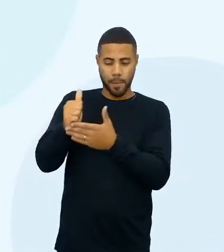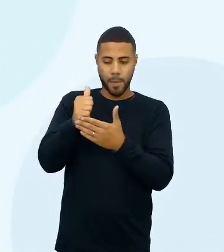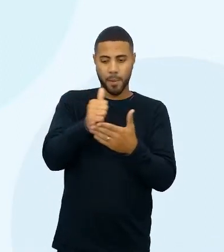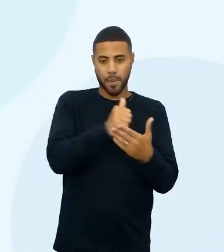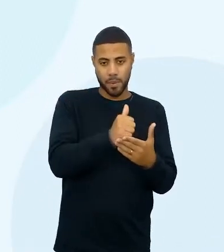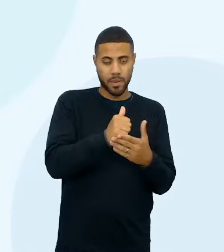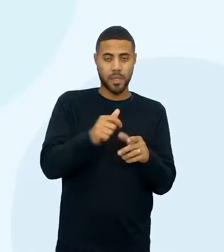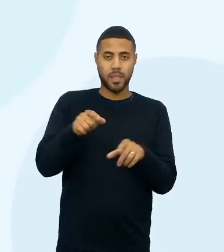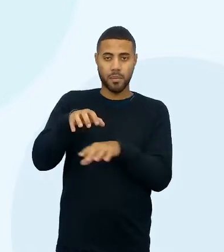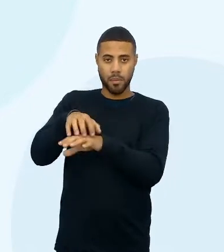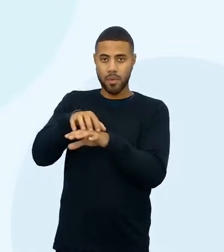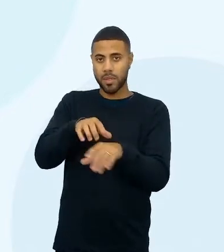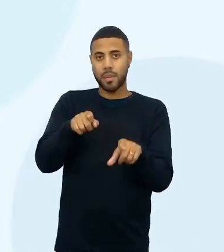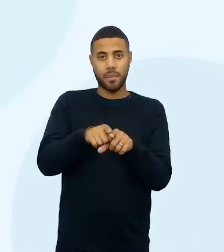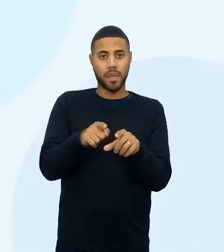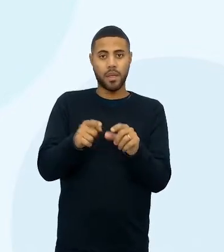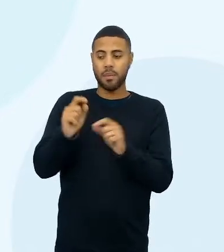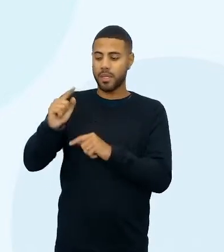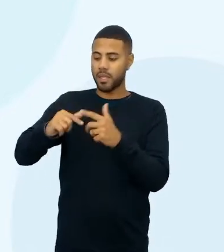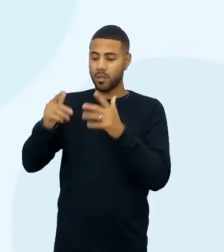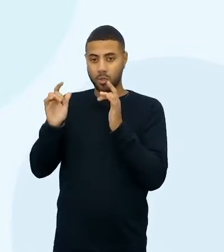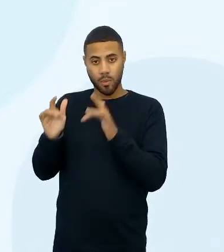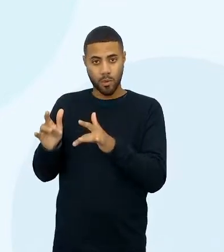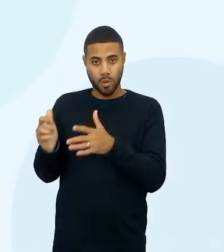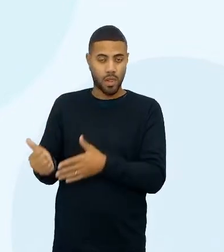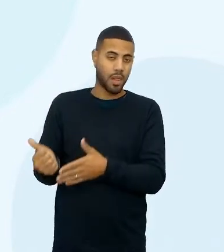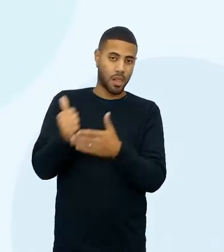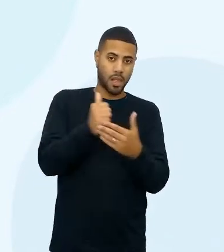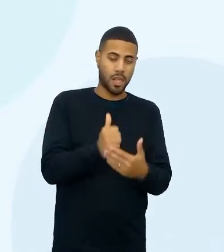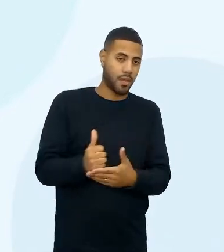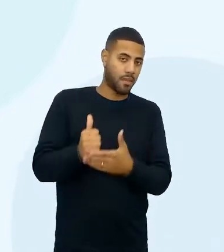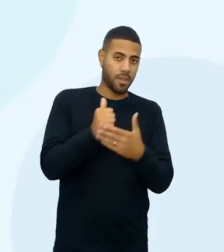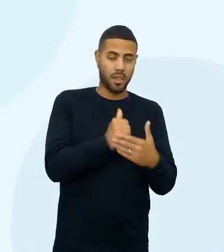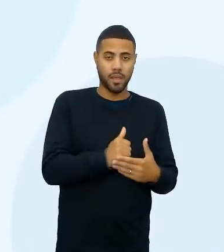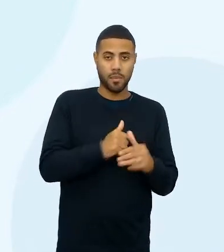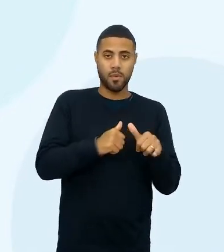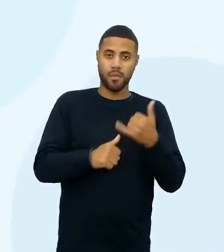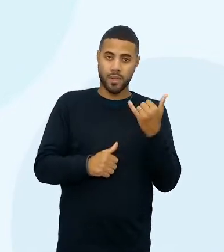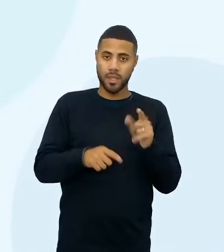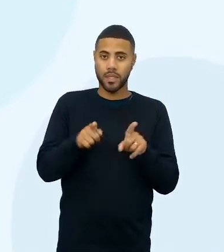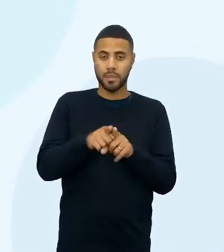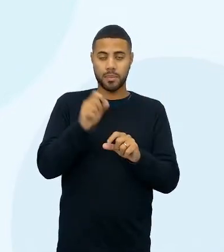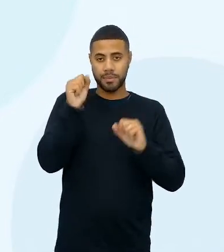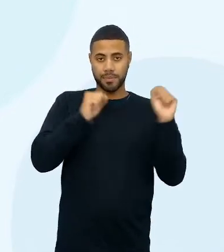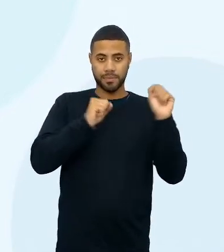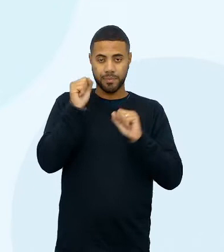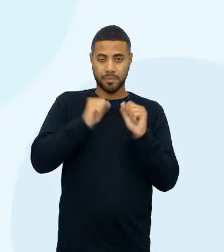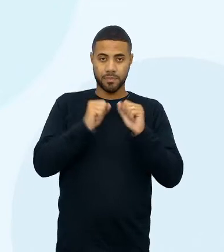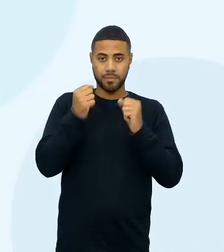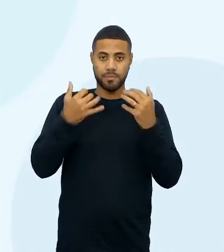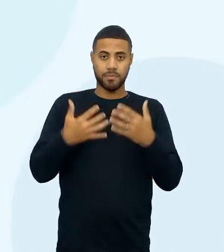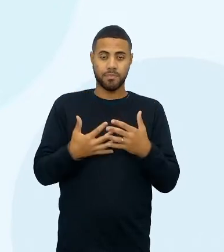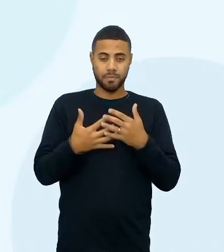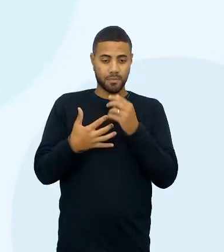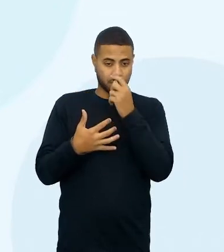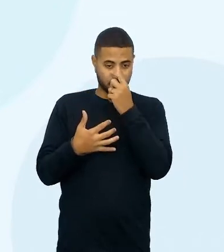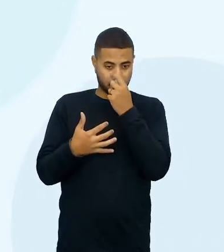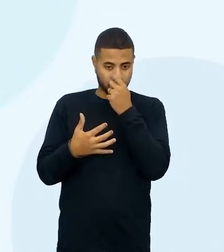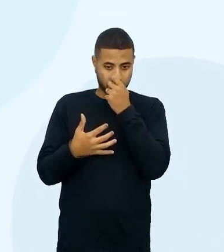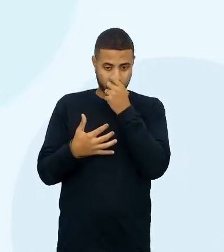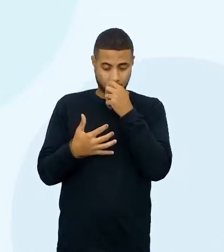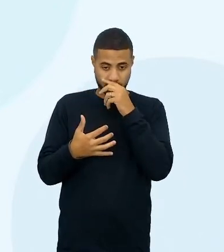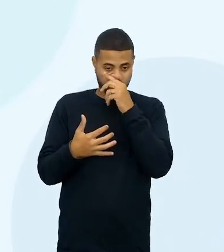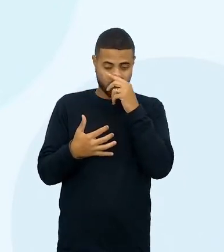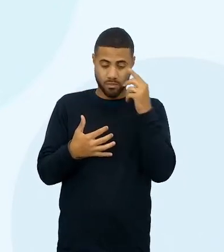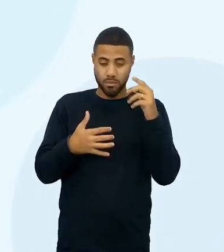da recolha desses materiais para serem reaproveitados na indústria, Lembrando que é importante, além de